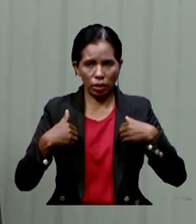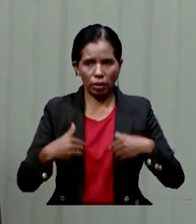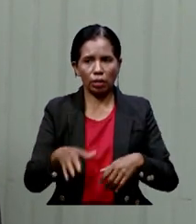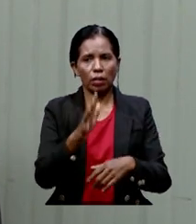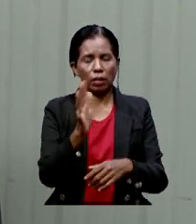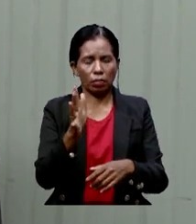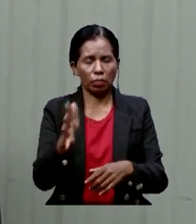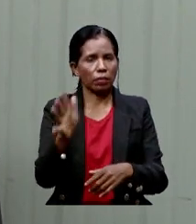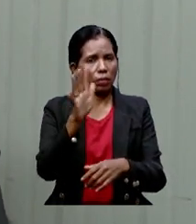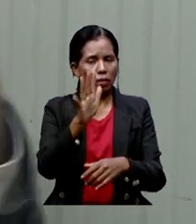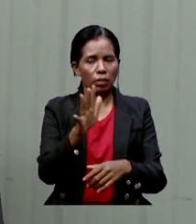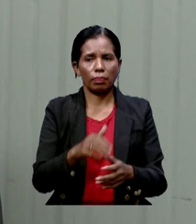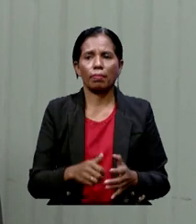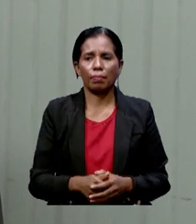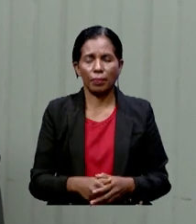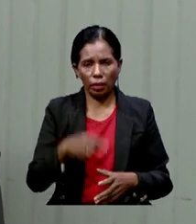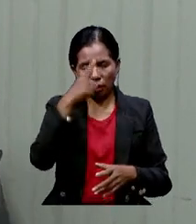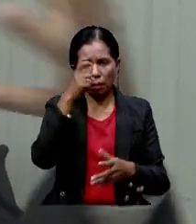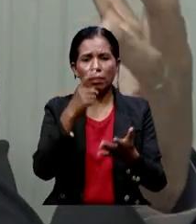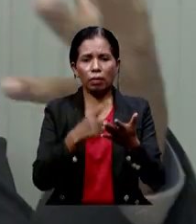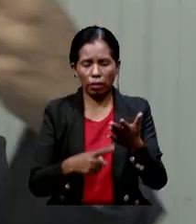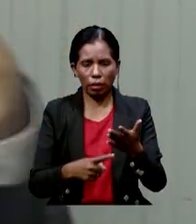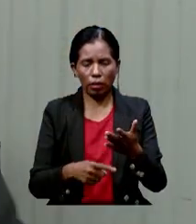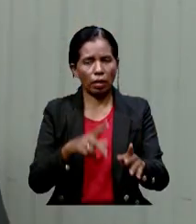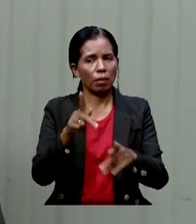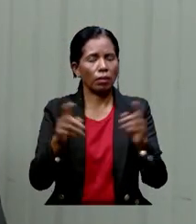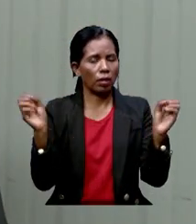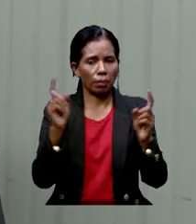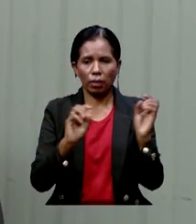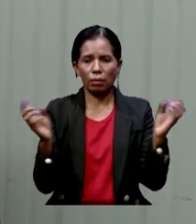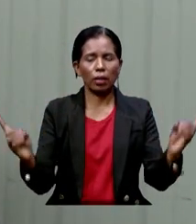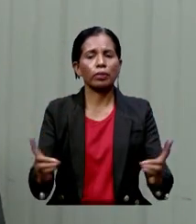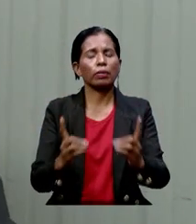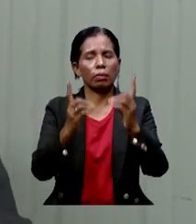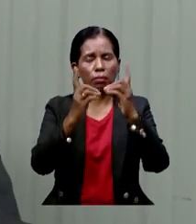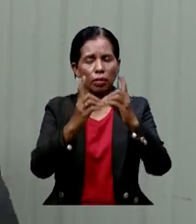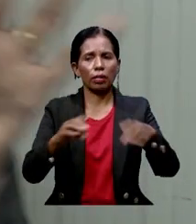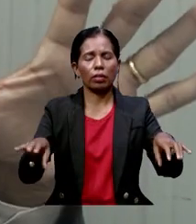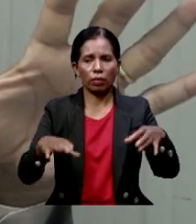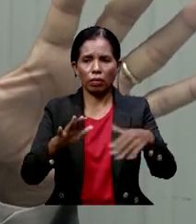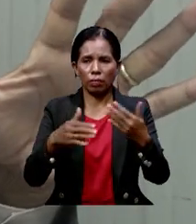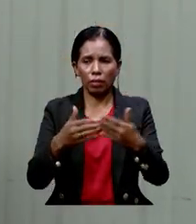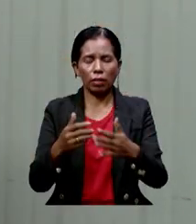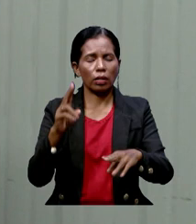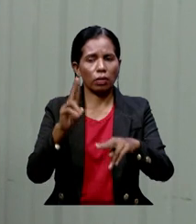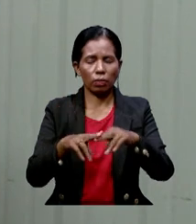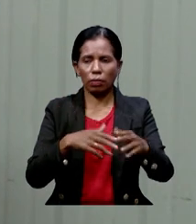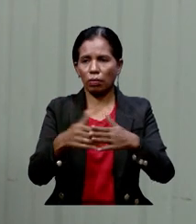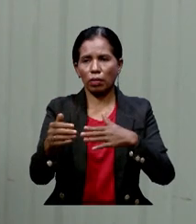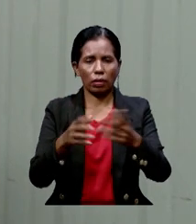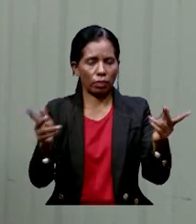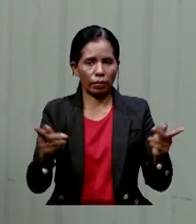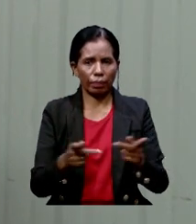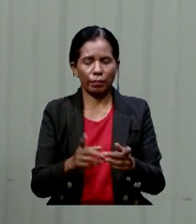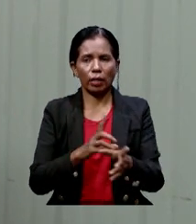60 pessoas de ona agora tamasa tamba ema la lika mai hasuru malo ma be sistema sistema stira tur qualquer fate pedido nebe